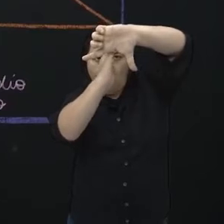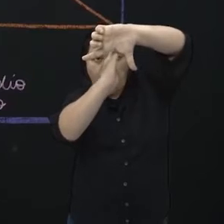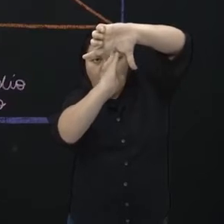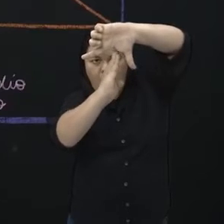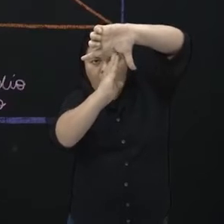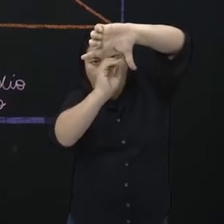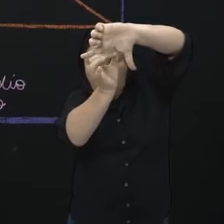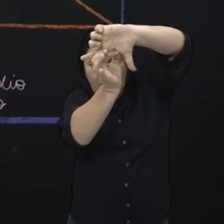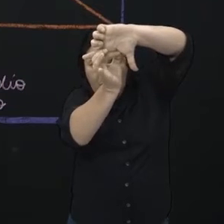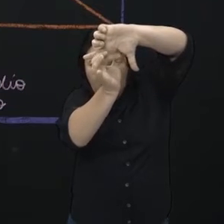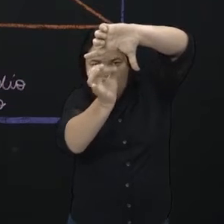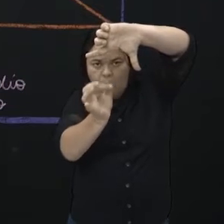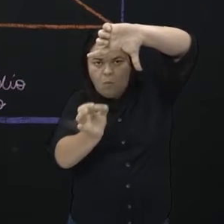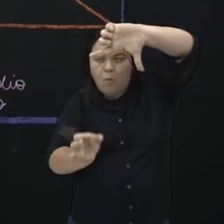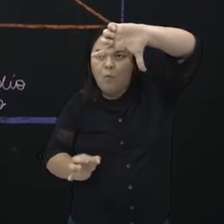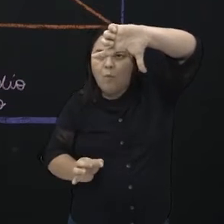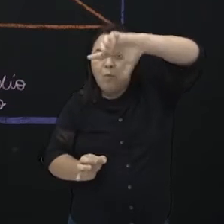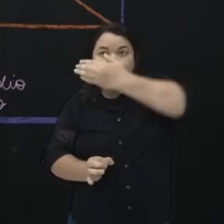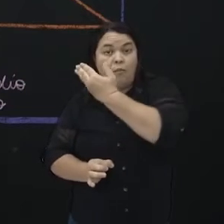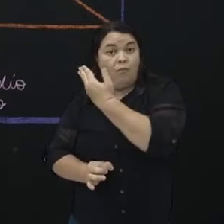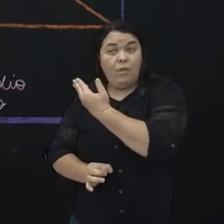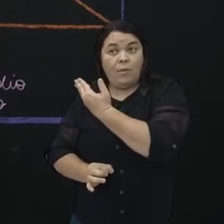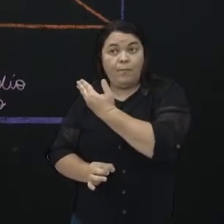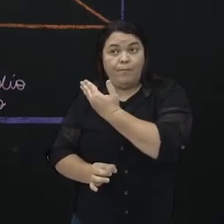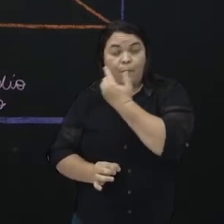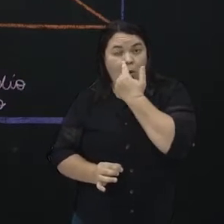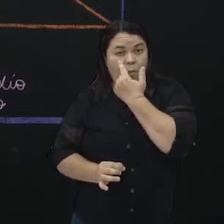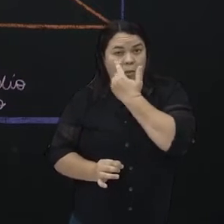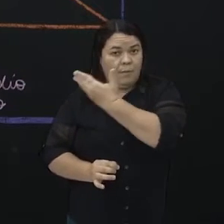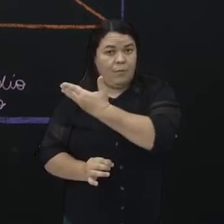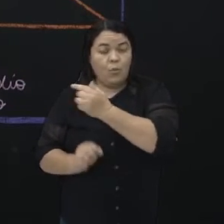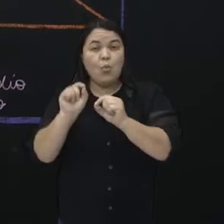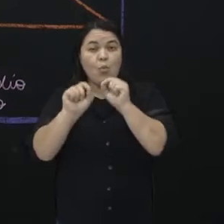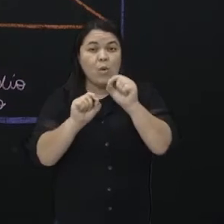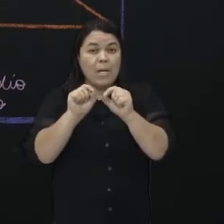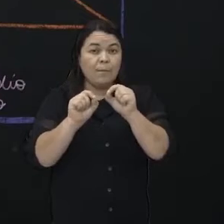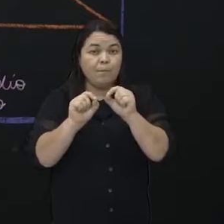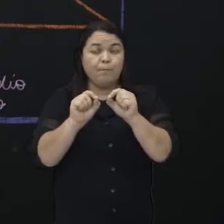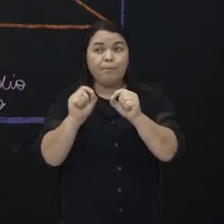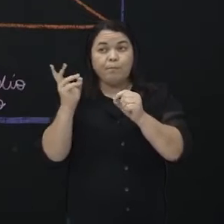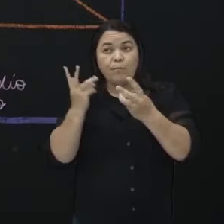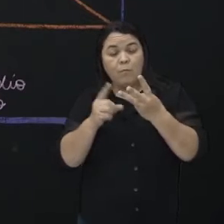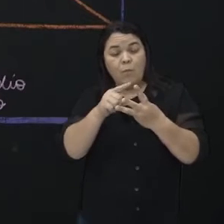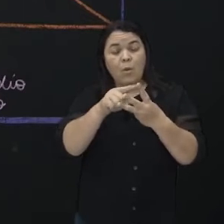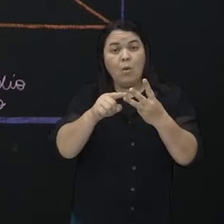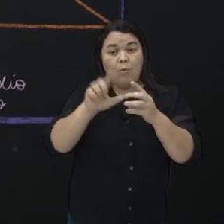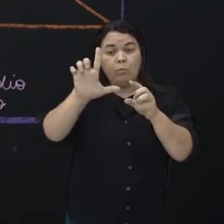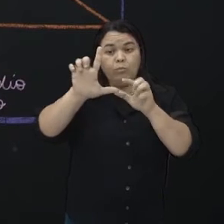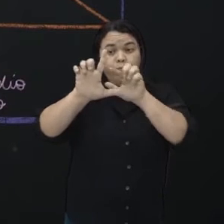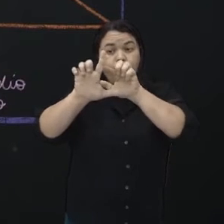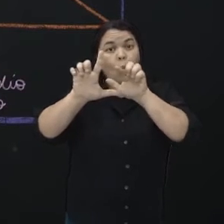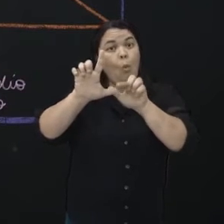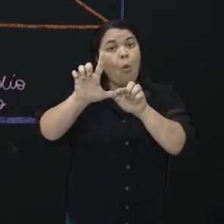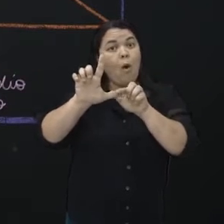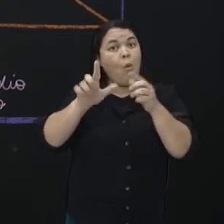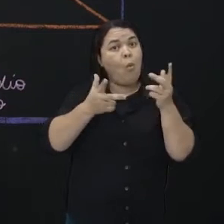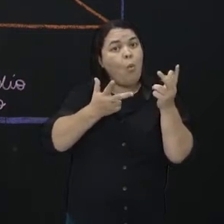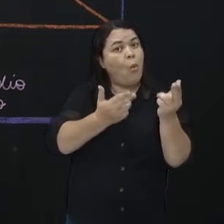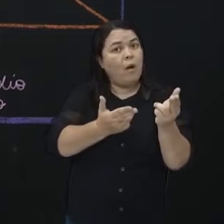iguais. Mas qual é esse ângulo? É o ângulo de onde ela sai. É o ângulo do vértice que ela sai no caso. Então,